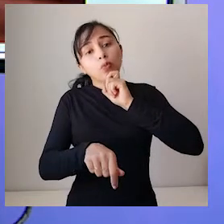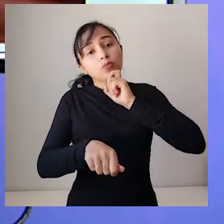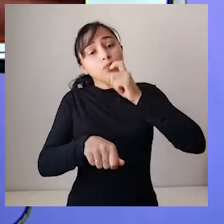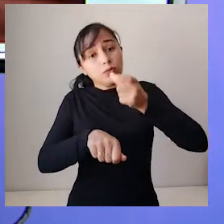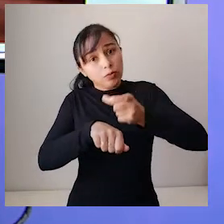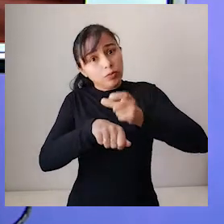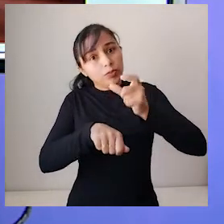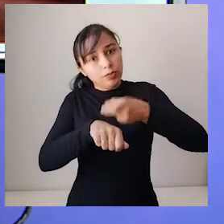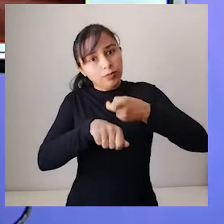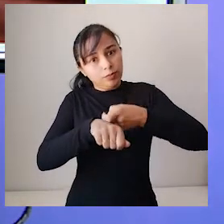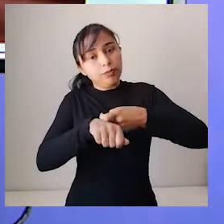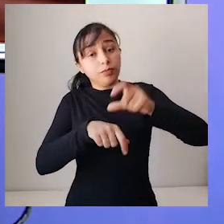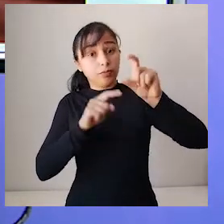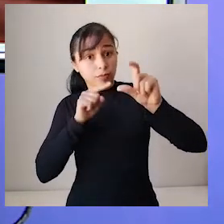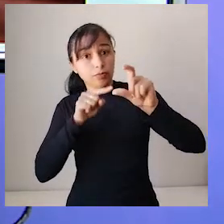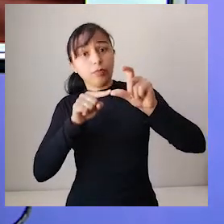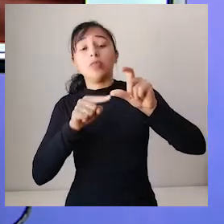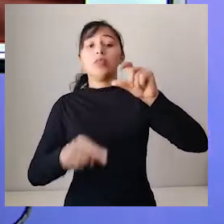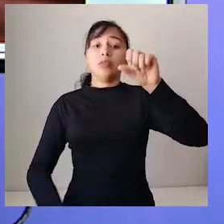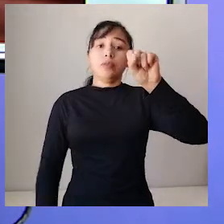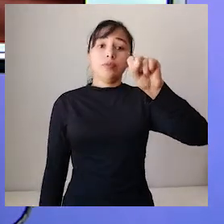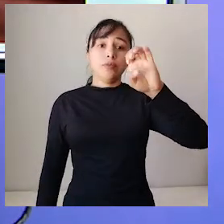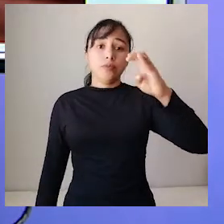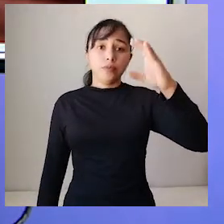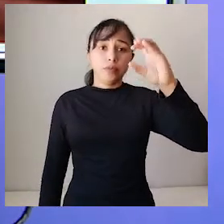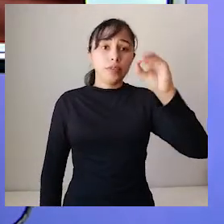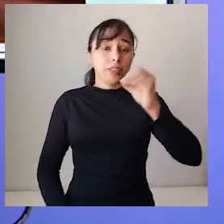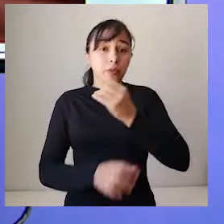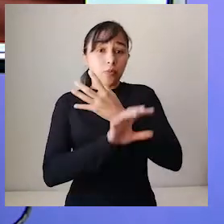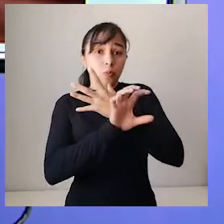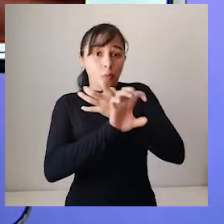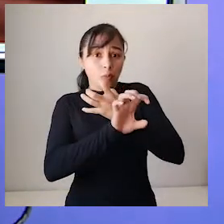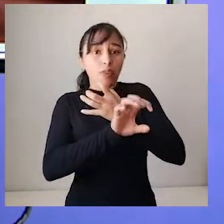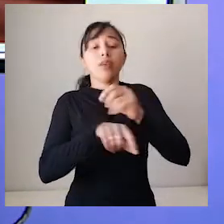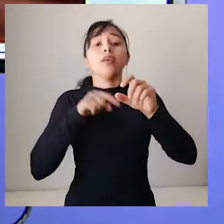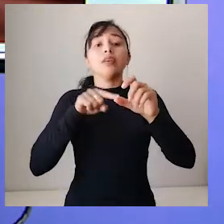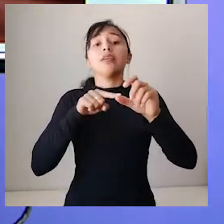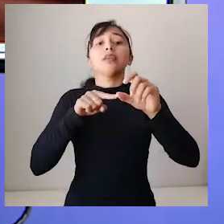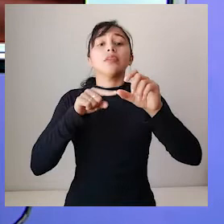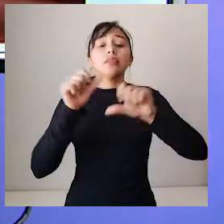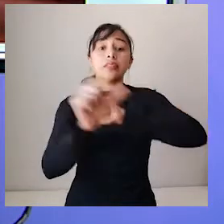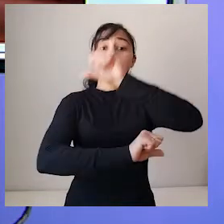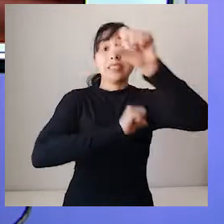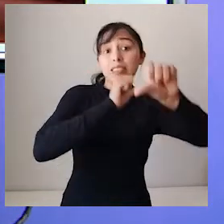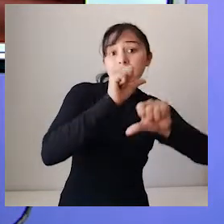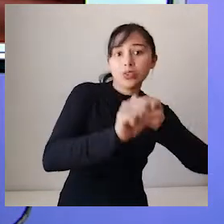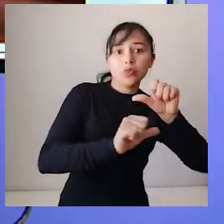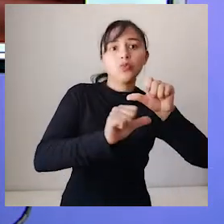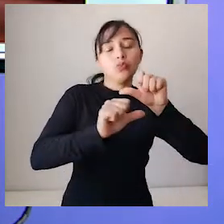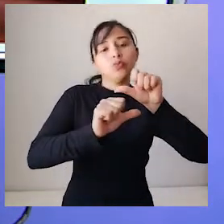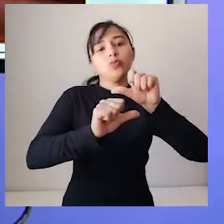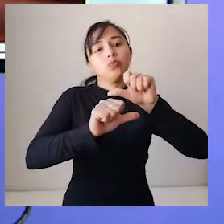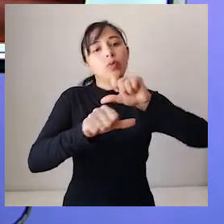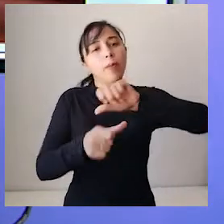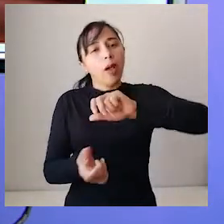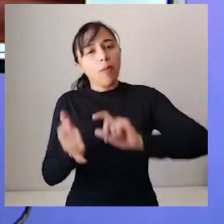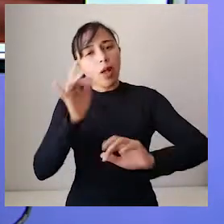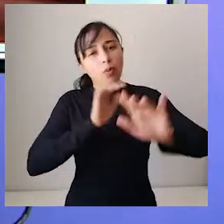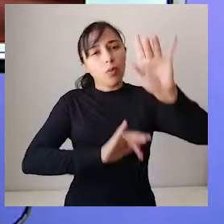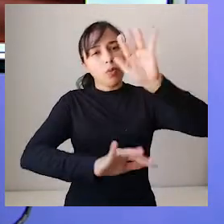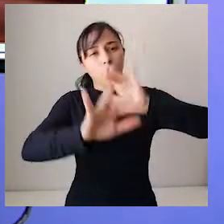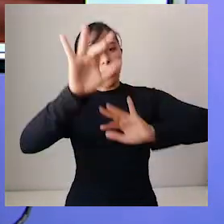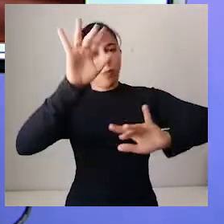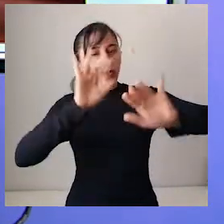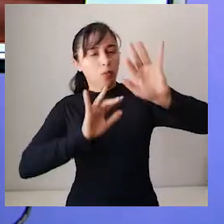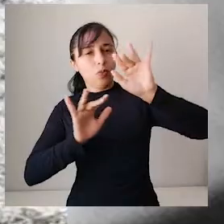no estado sólido e se transforma diretamente para o estado gasoso, formando